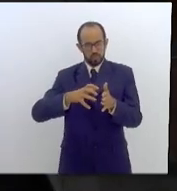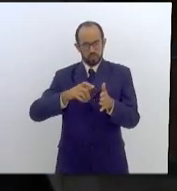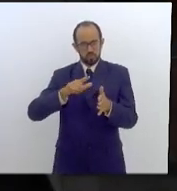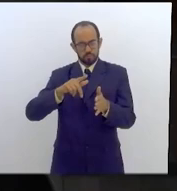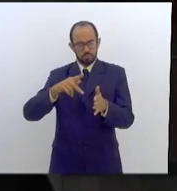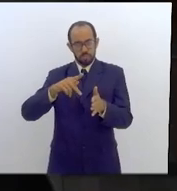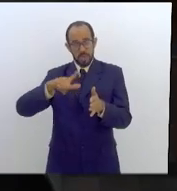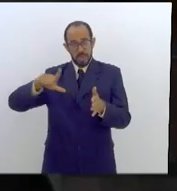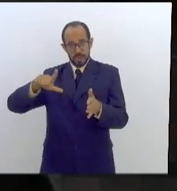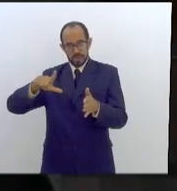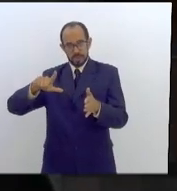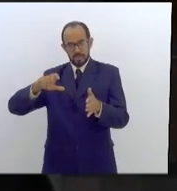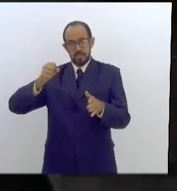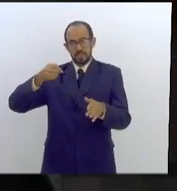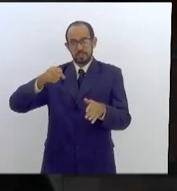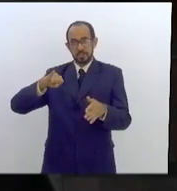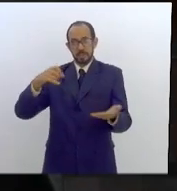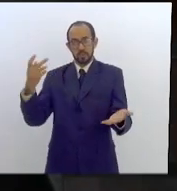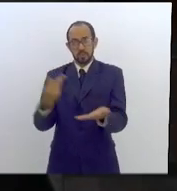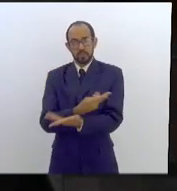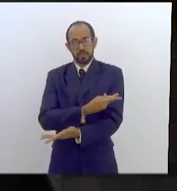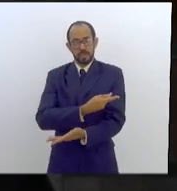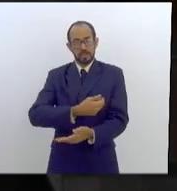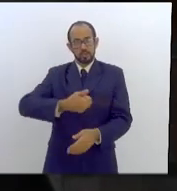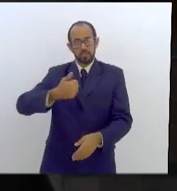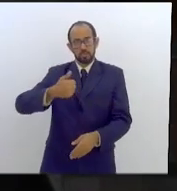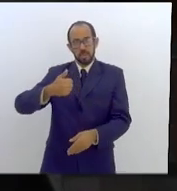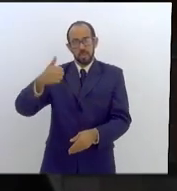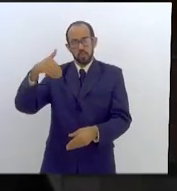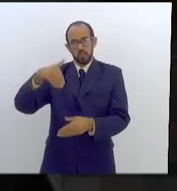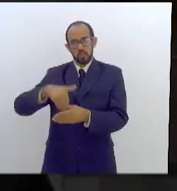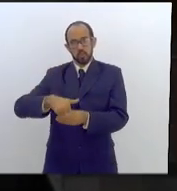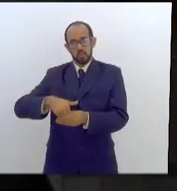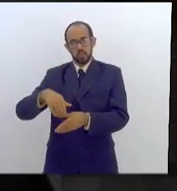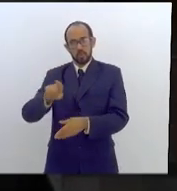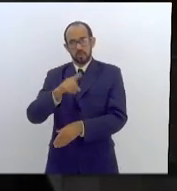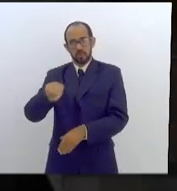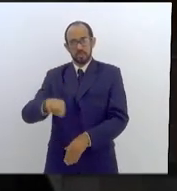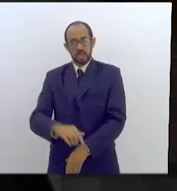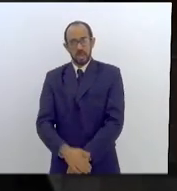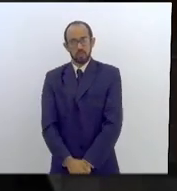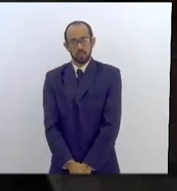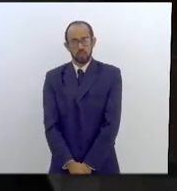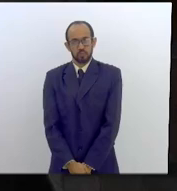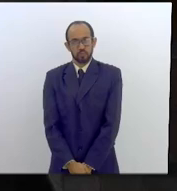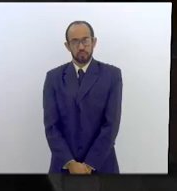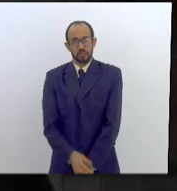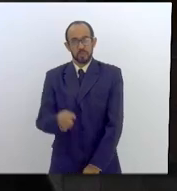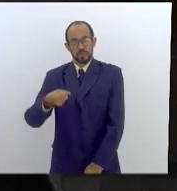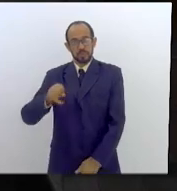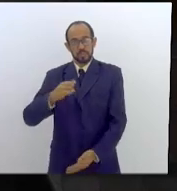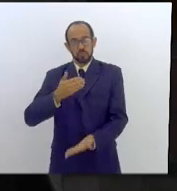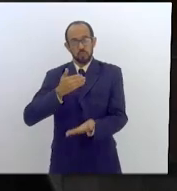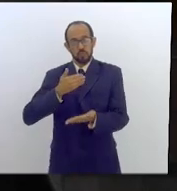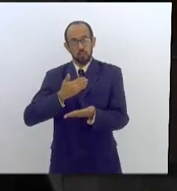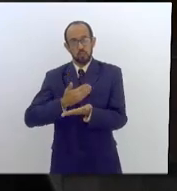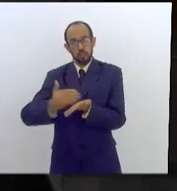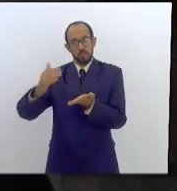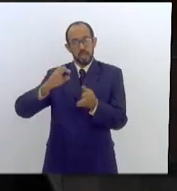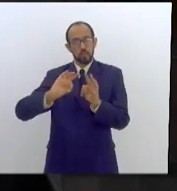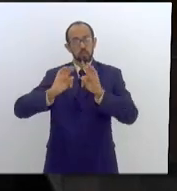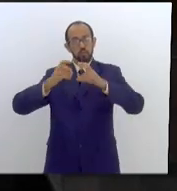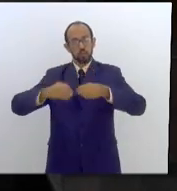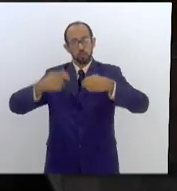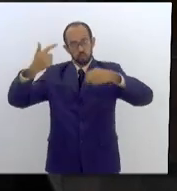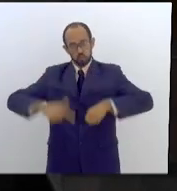se as eleições do primeiro turno fossem anuladas a gente fosse começar tudo